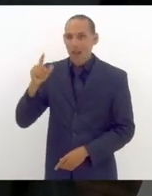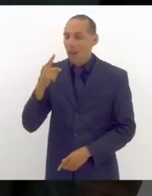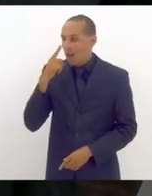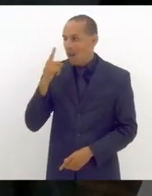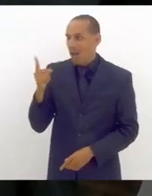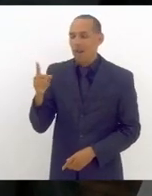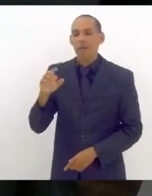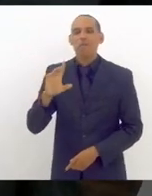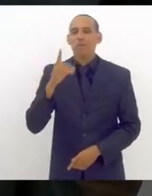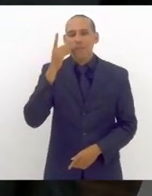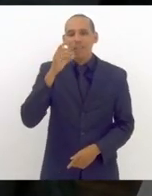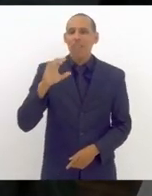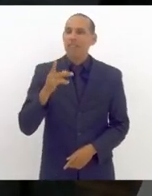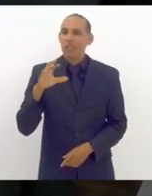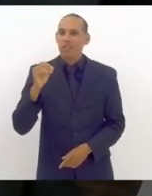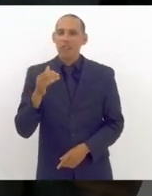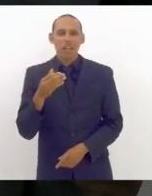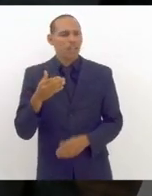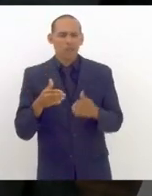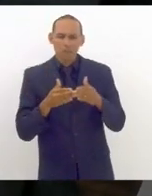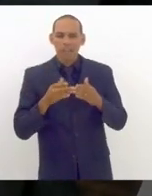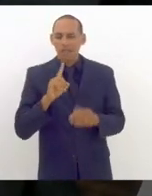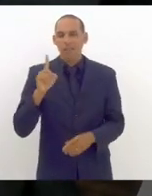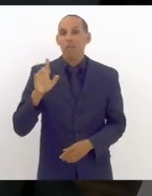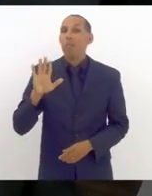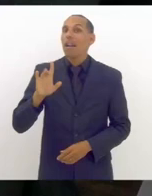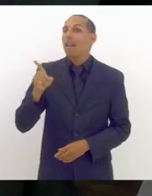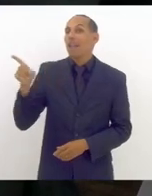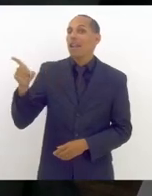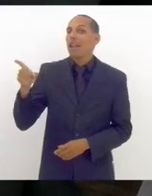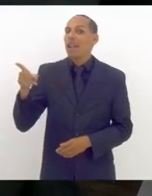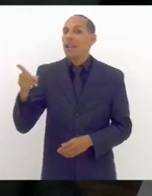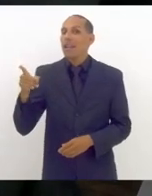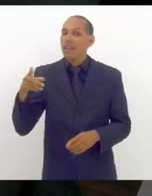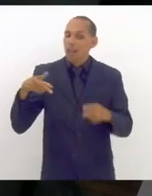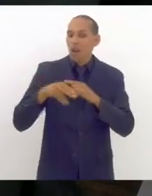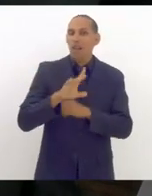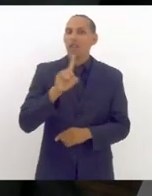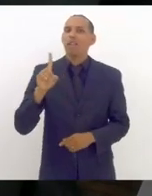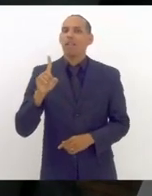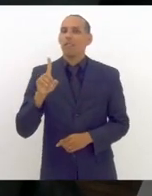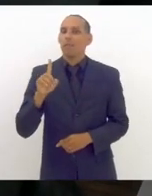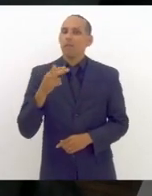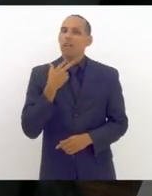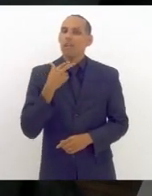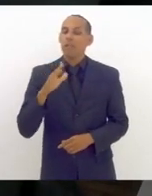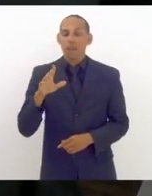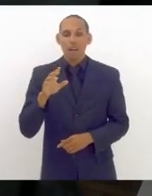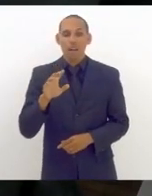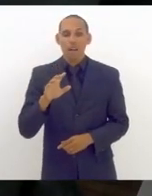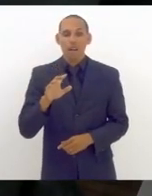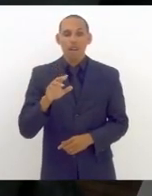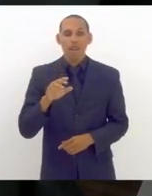voltei a parte não mas ele não pode tomar por favor